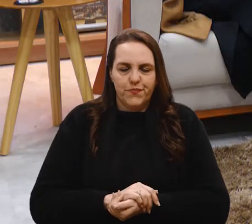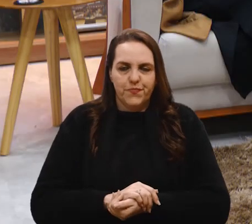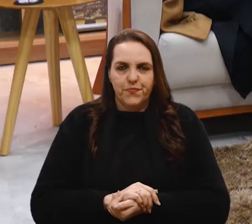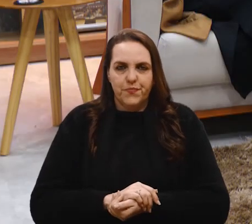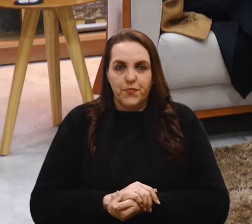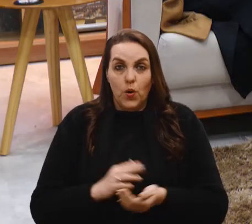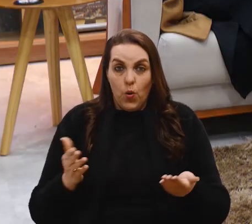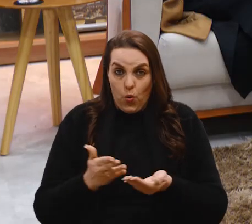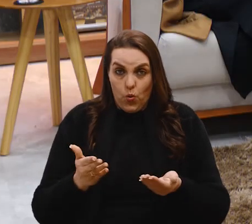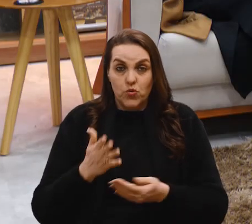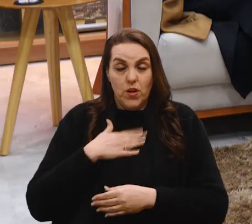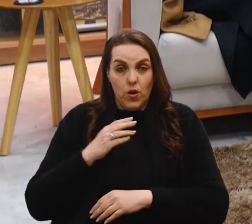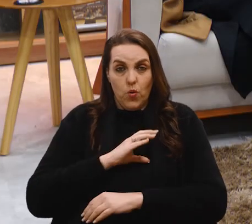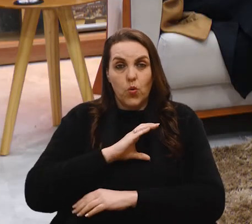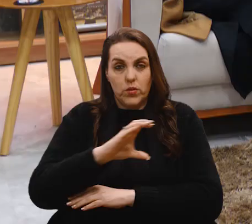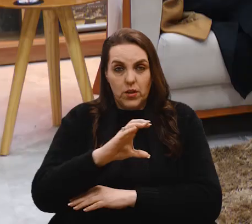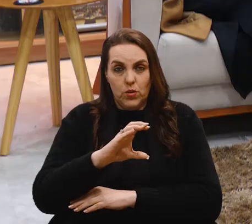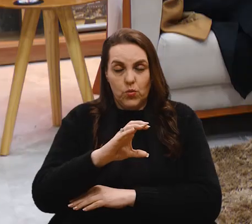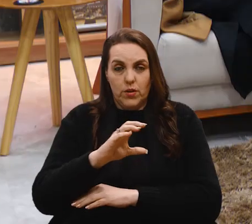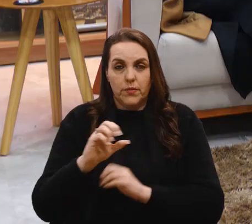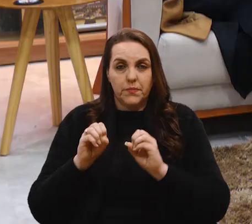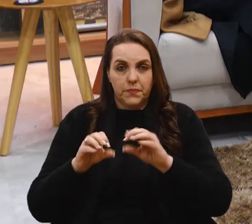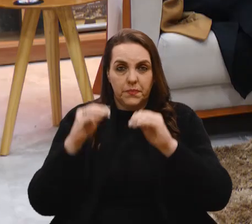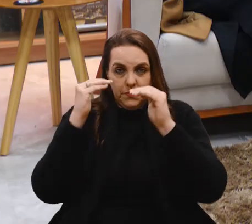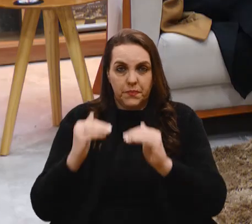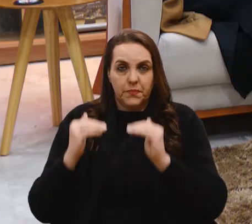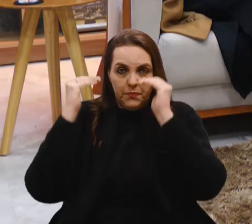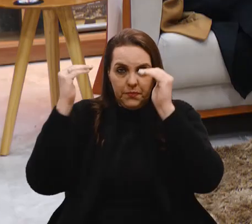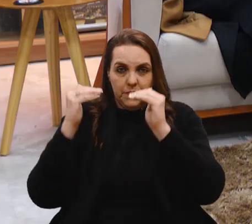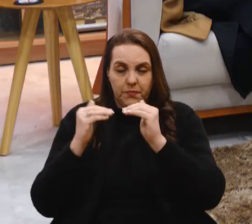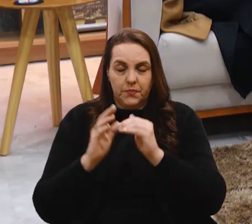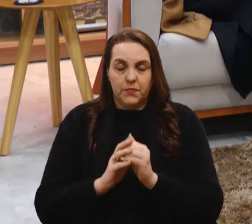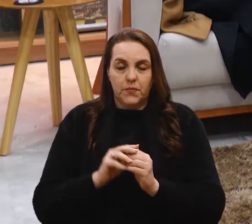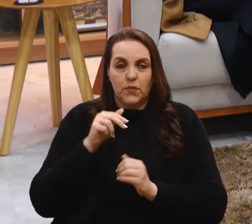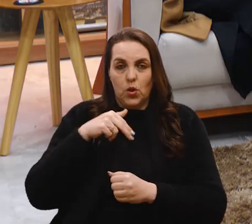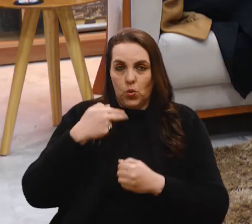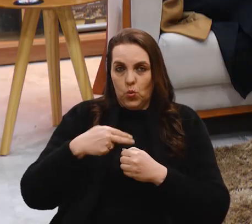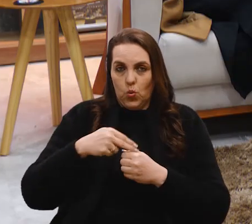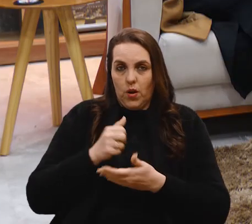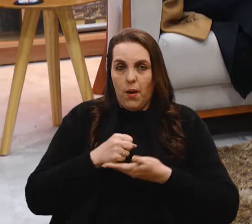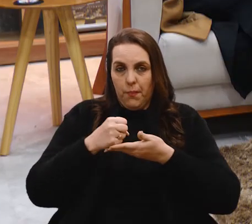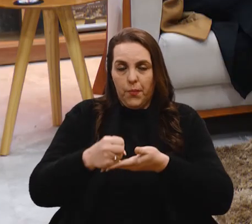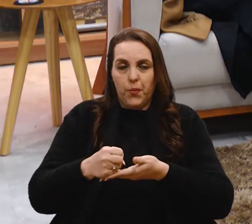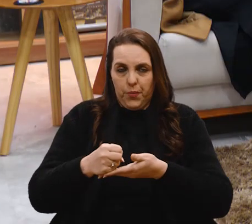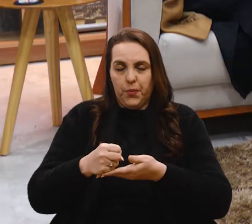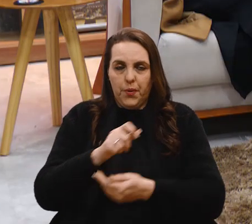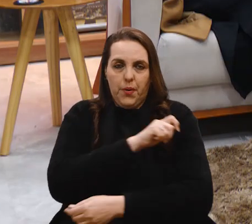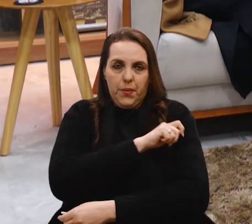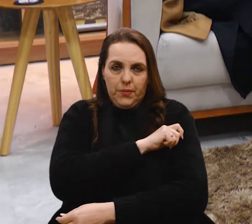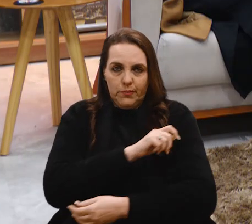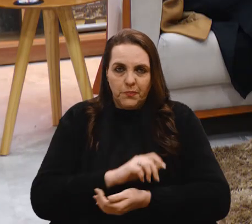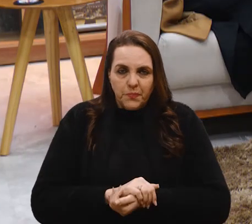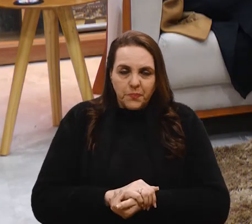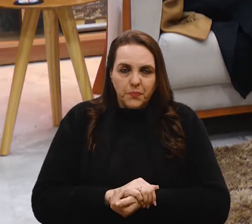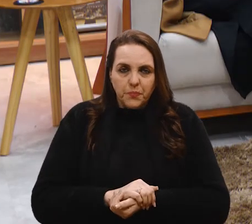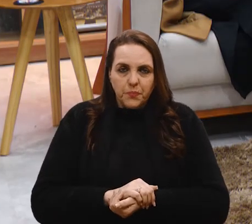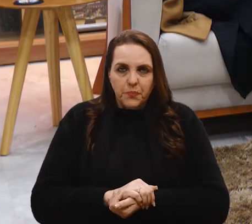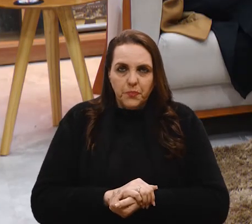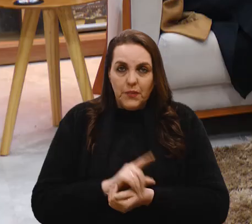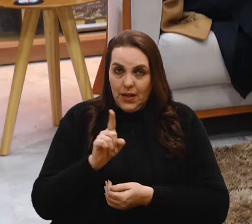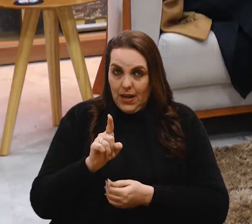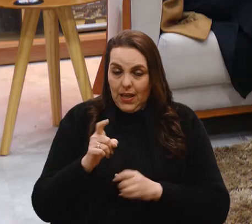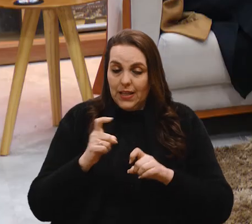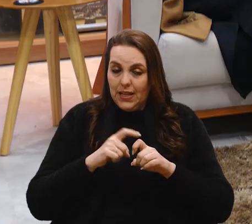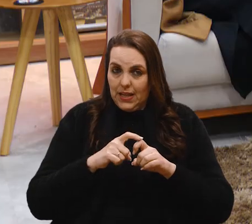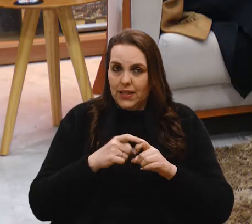Hoje eu coordeno no ensino superior um núcleo de apoio ao estudante. Então, no consultório eu trabalho